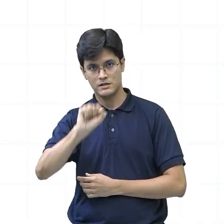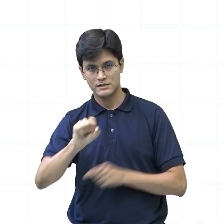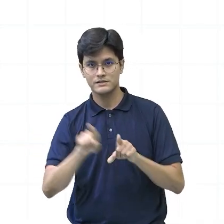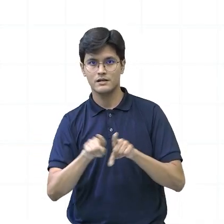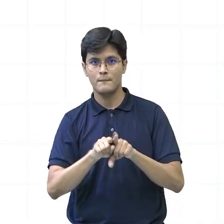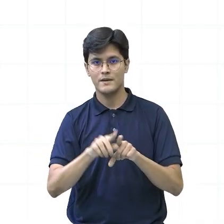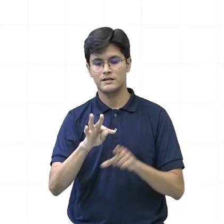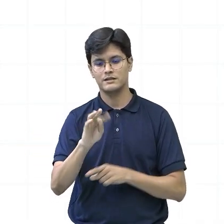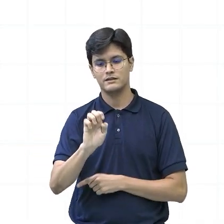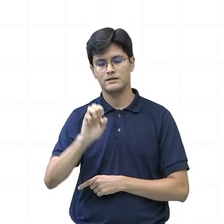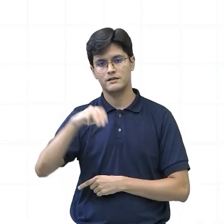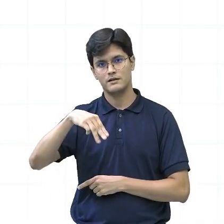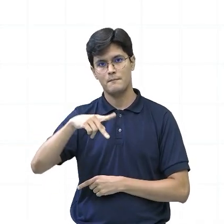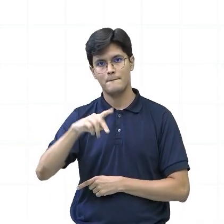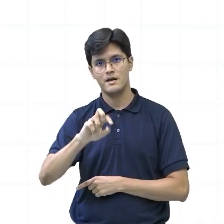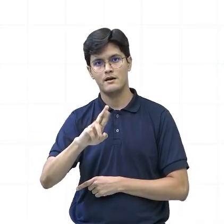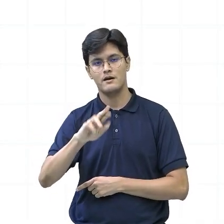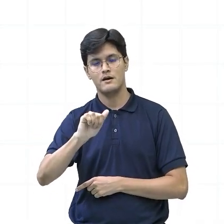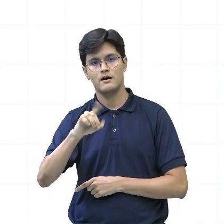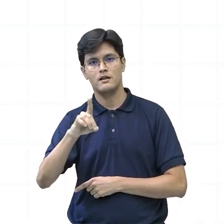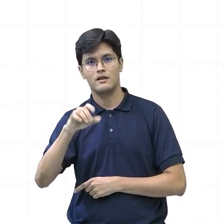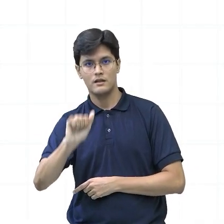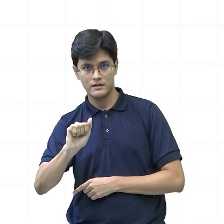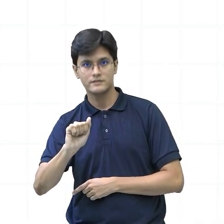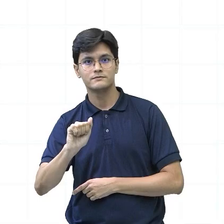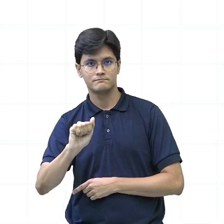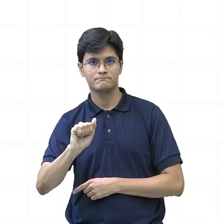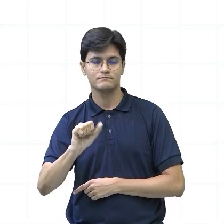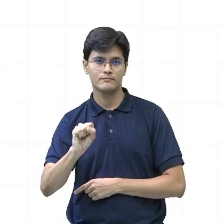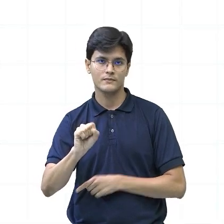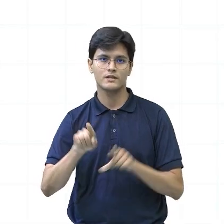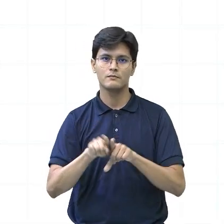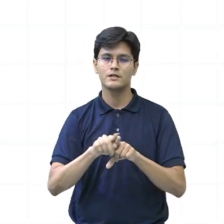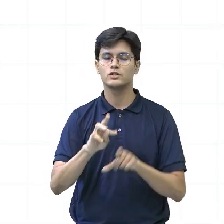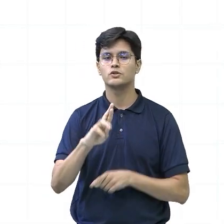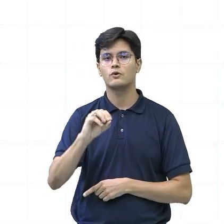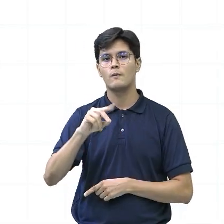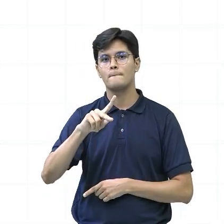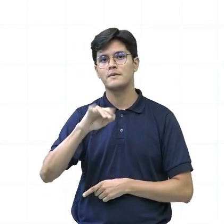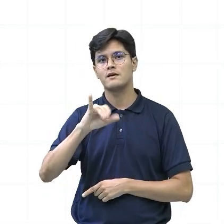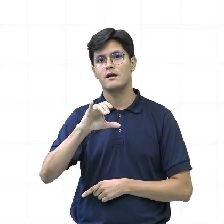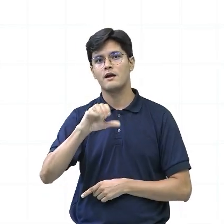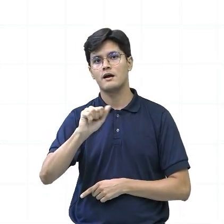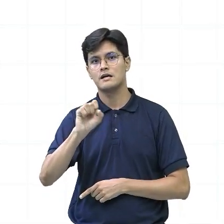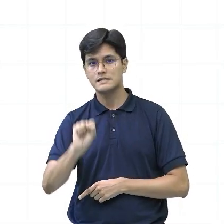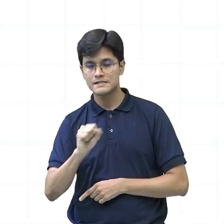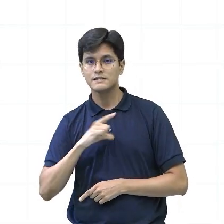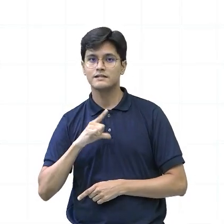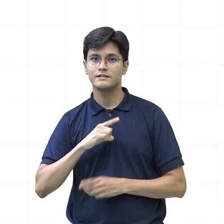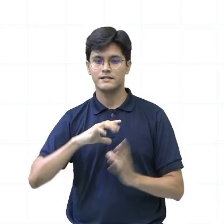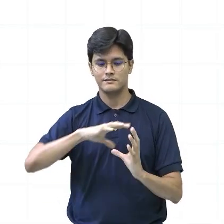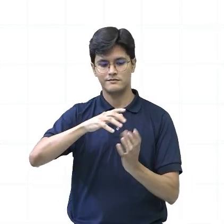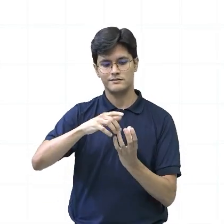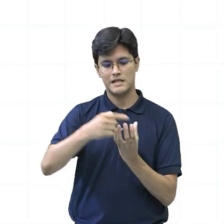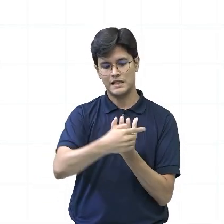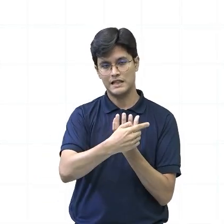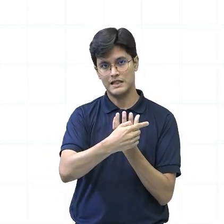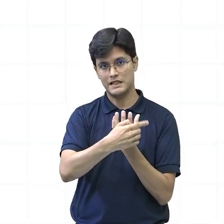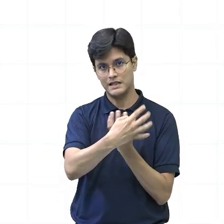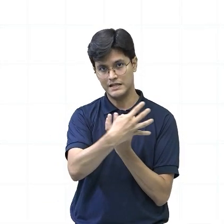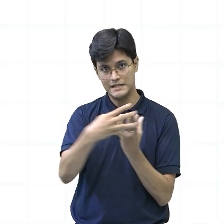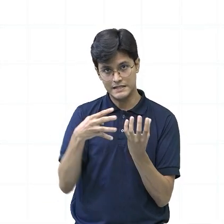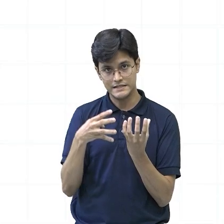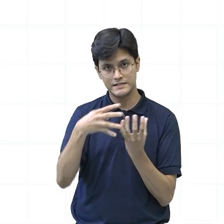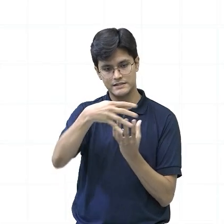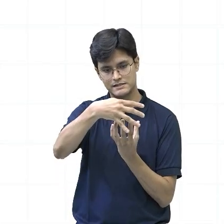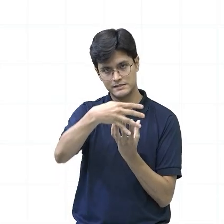por linhas que a gente chama de linhas imaginárias, tá? Essas linhas imaginárias vão dividir as zonas climáticas